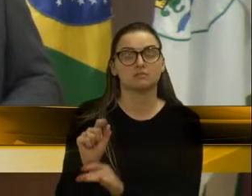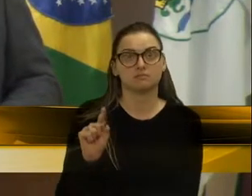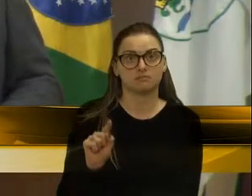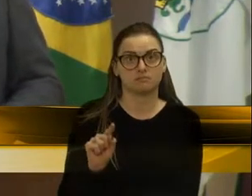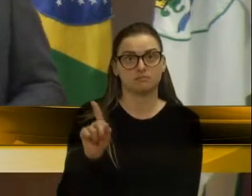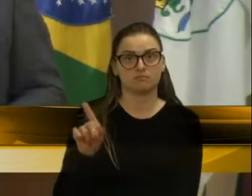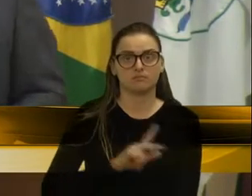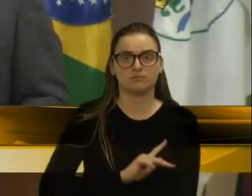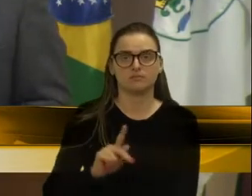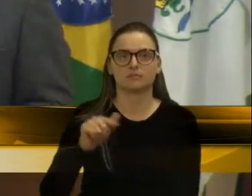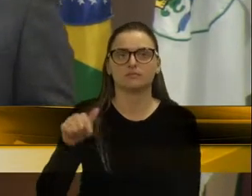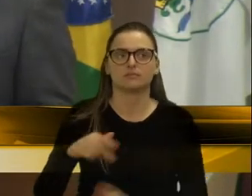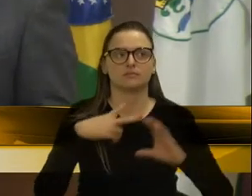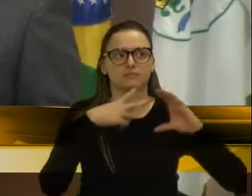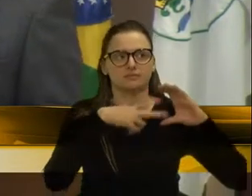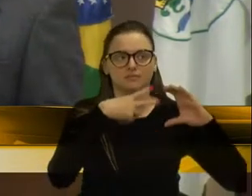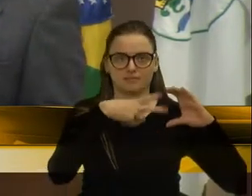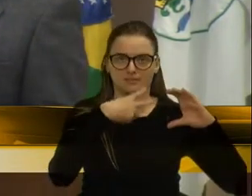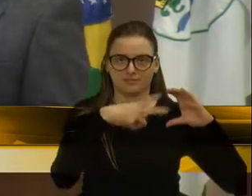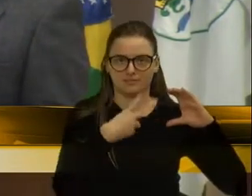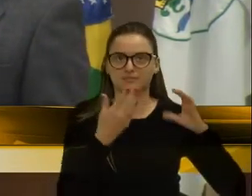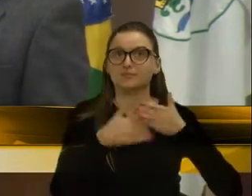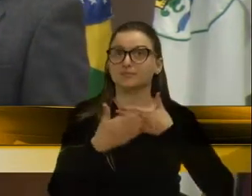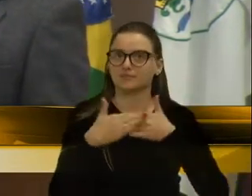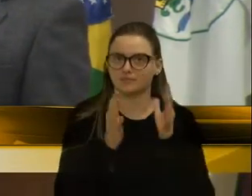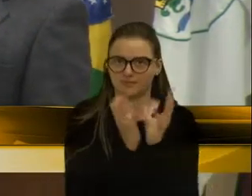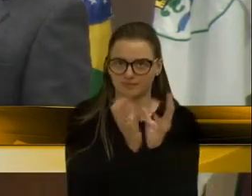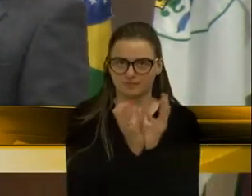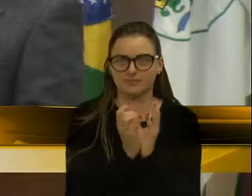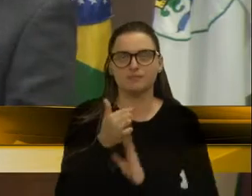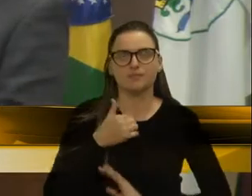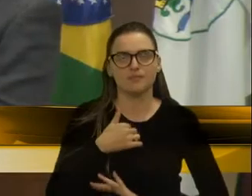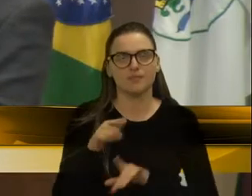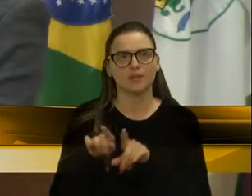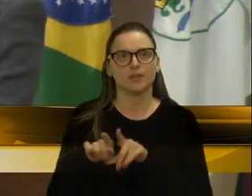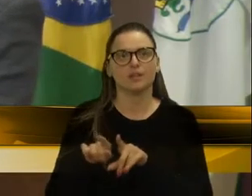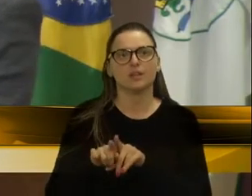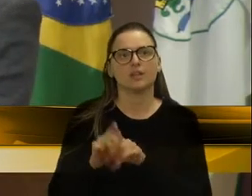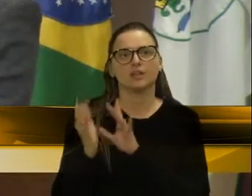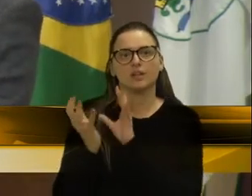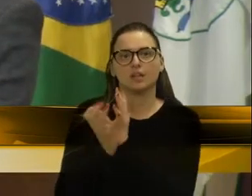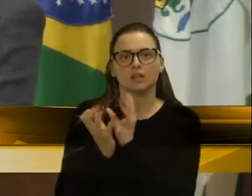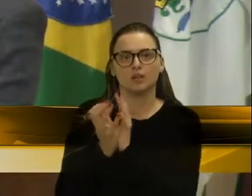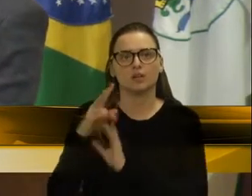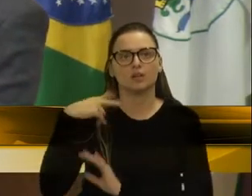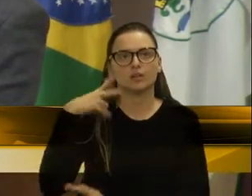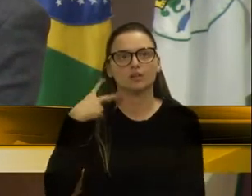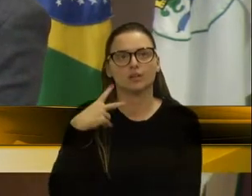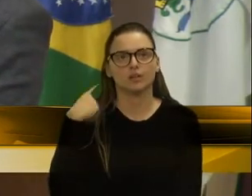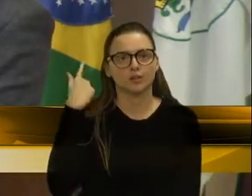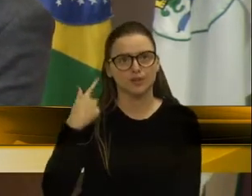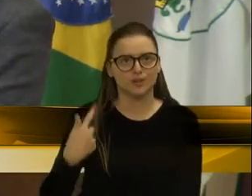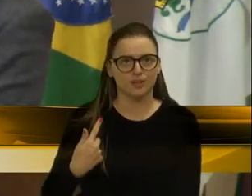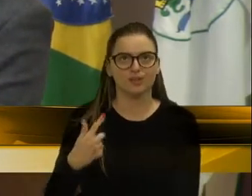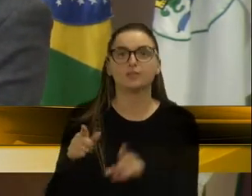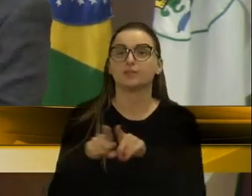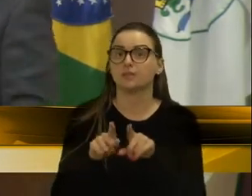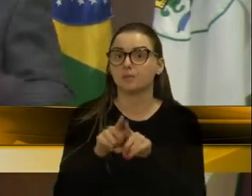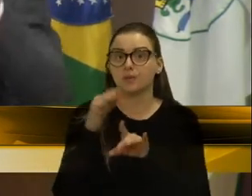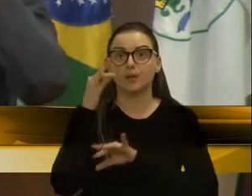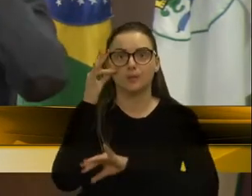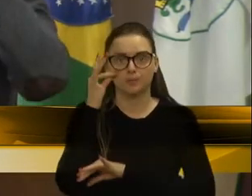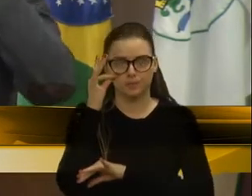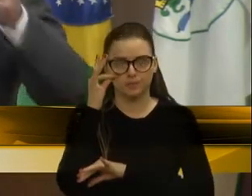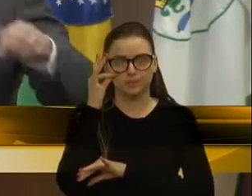presidência desta casa de todos os nossos colegas na qual também a nossa colega vereador aguilar difícil também esteve presente